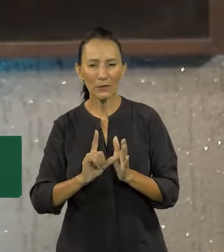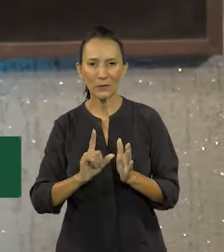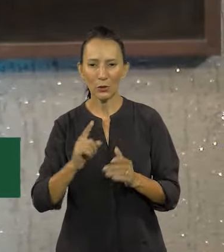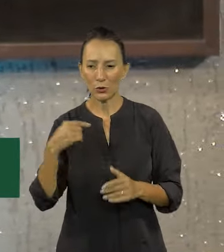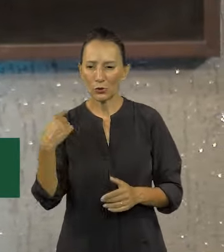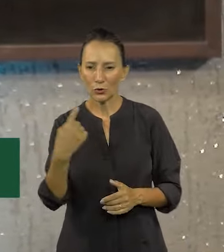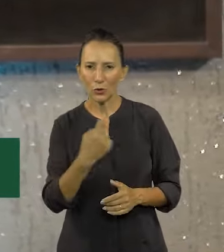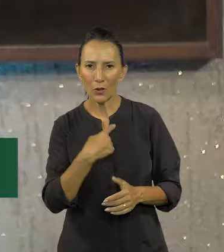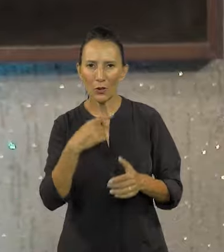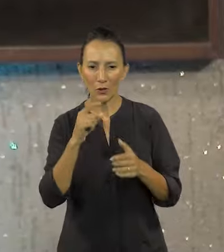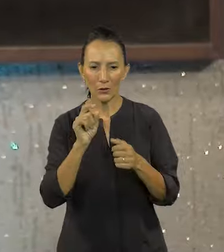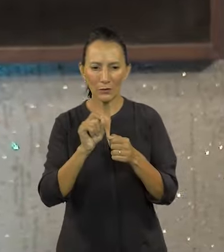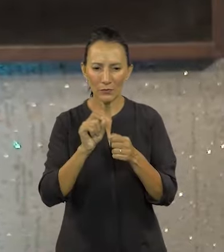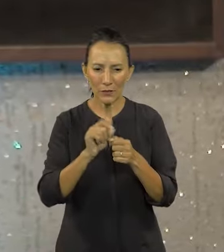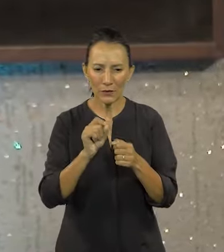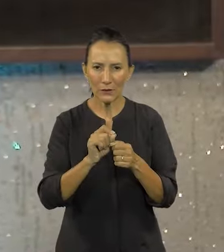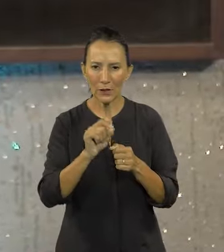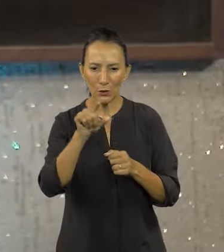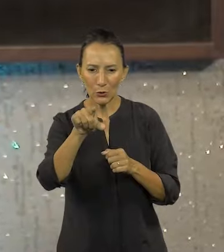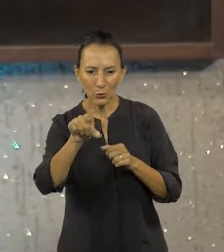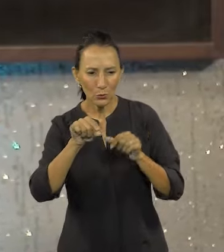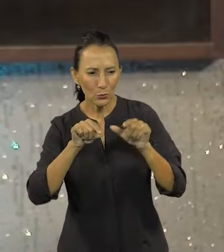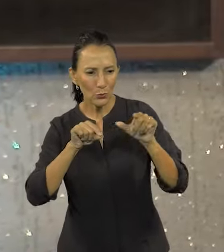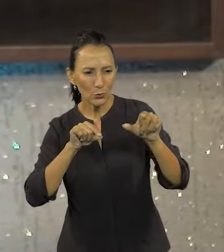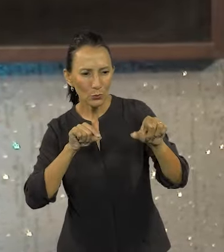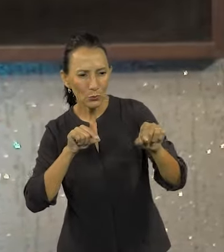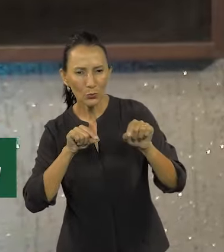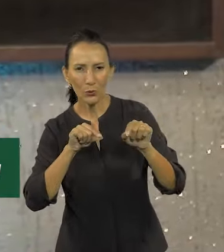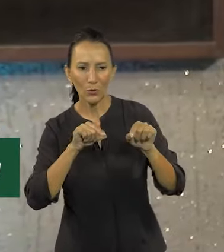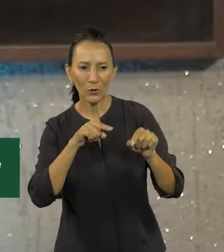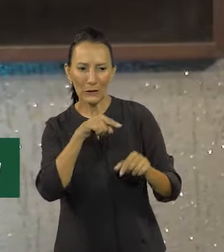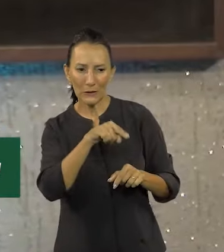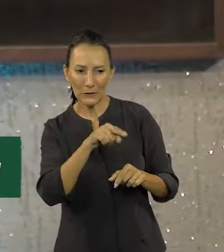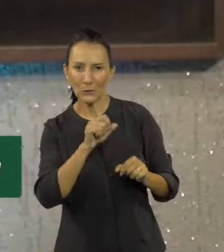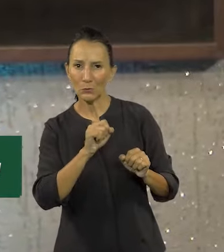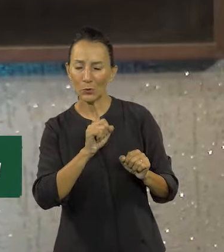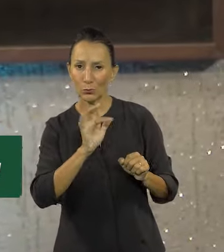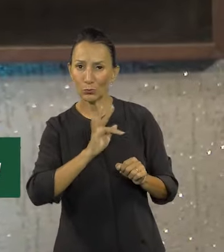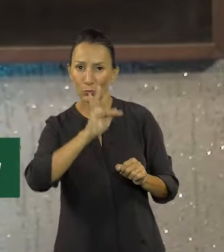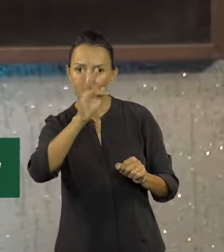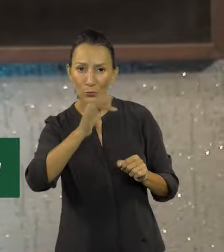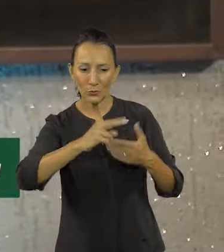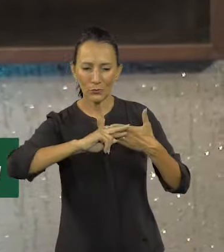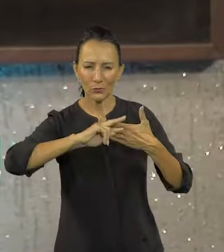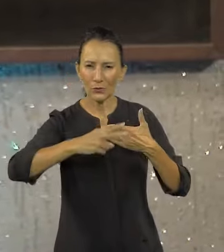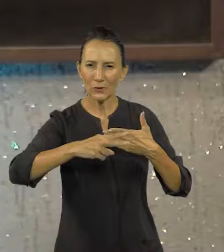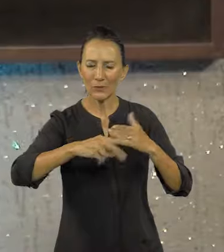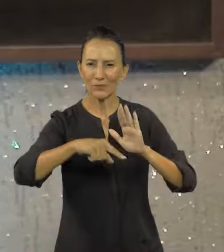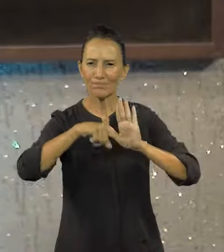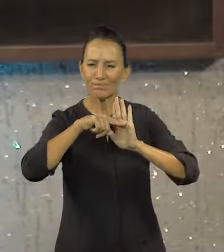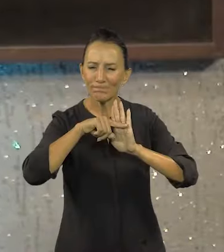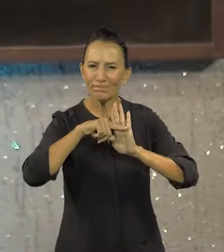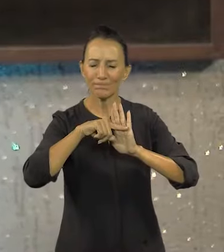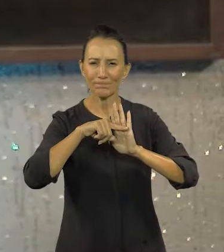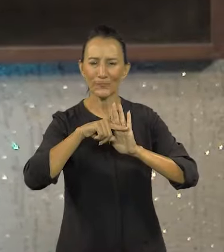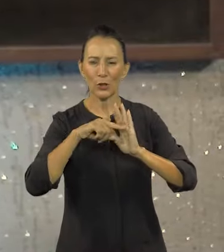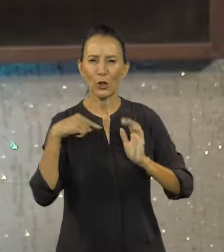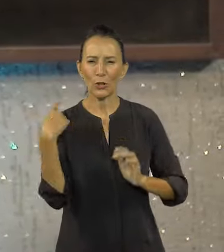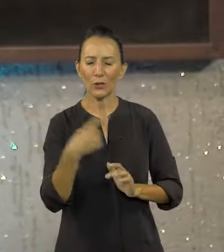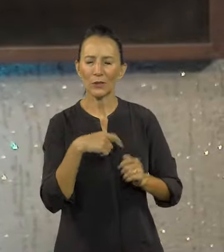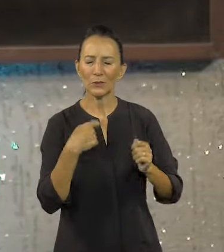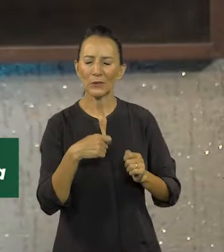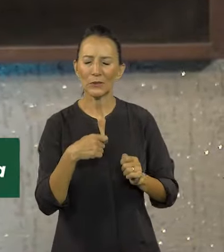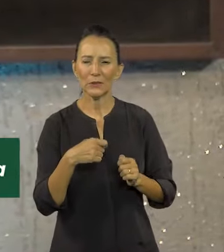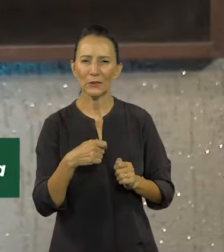trazer tantas desgraças paraa nossa vida consequências negativas deveríamos contar de um até